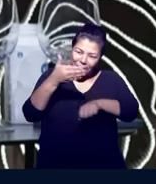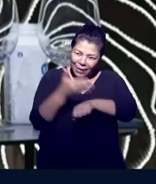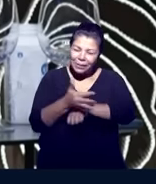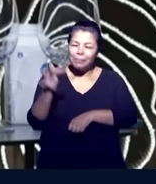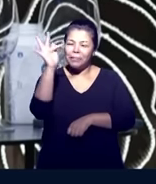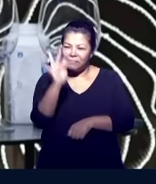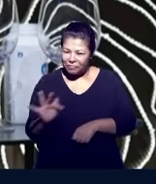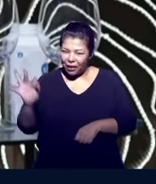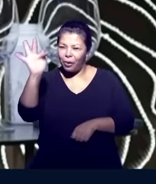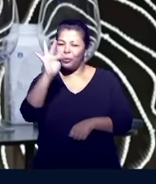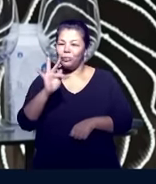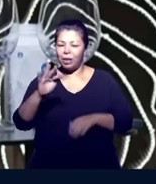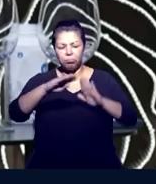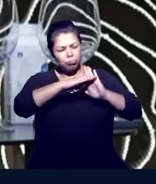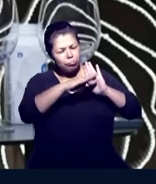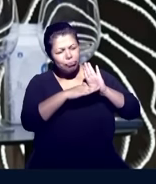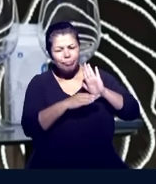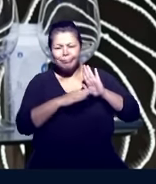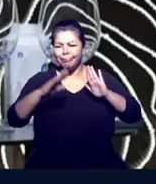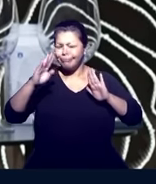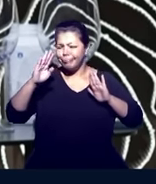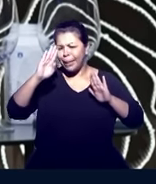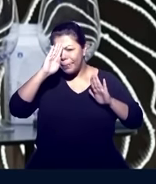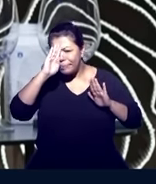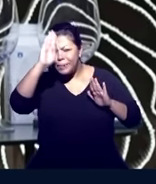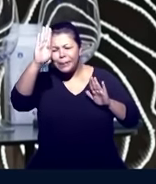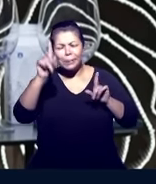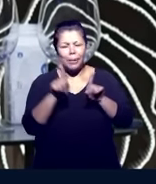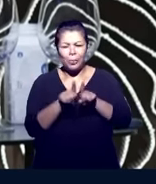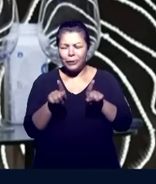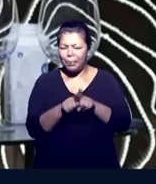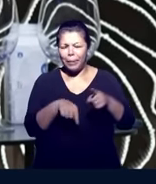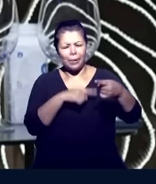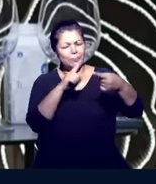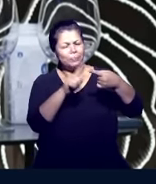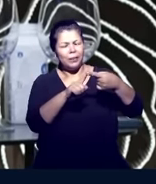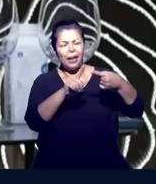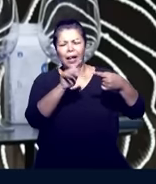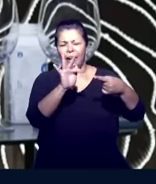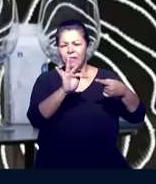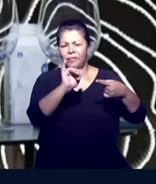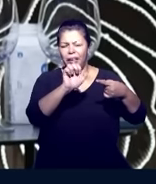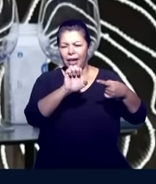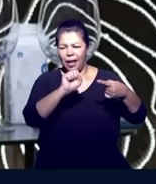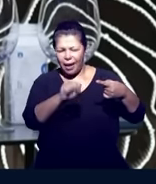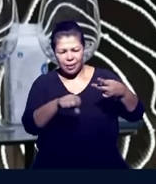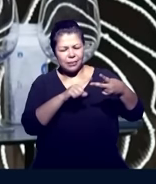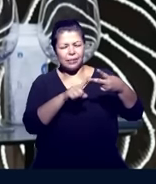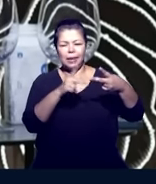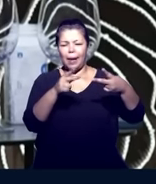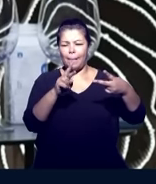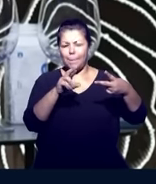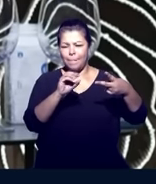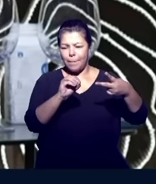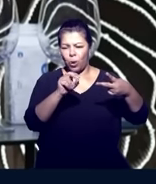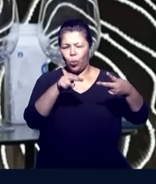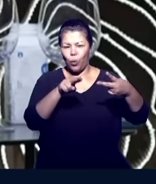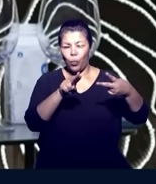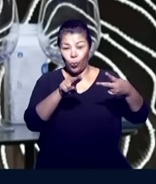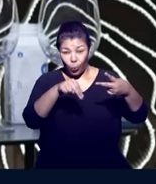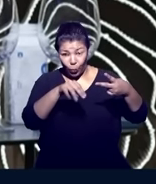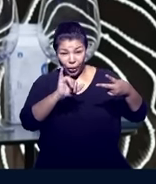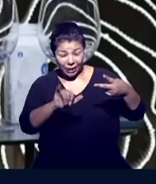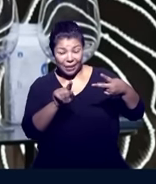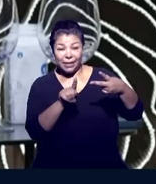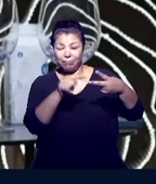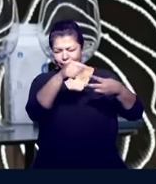important importantes expansão das federais o pro Uni o FIES e todos os programas o Instituto Federal que foi pras